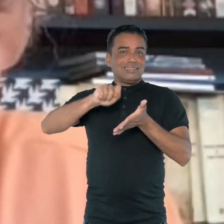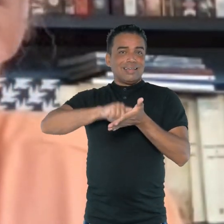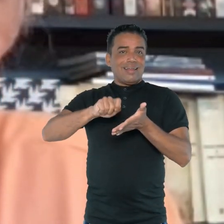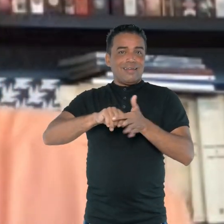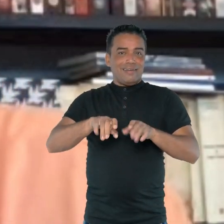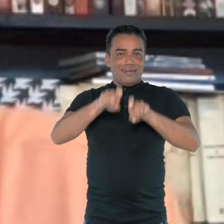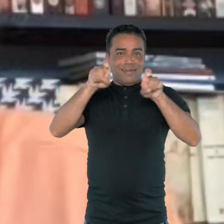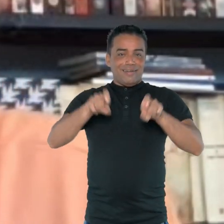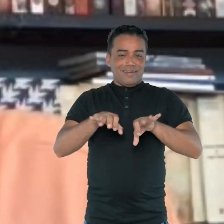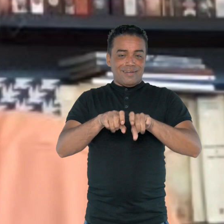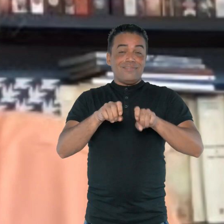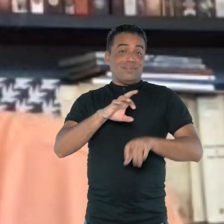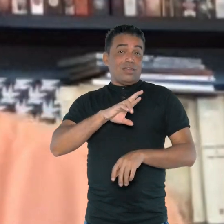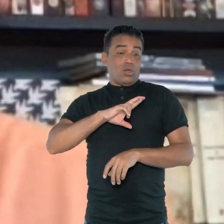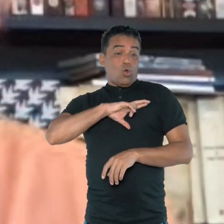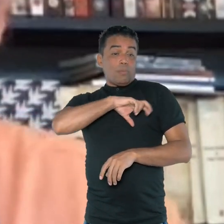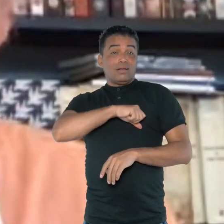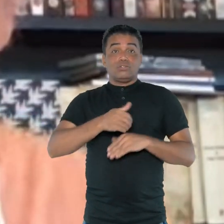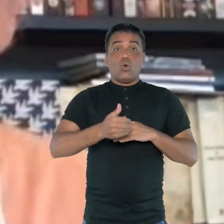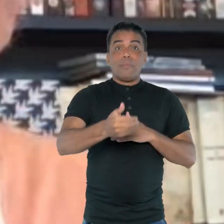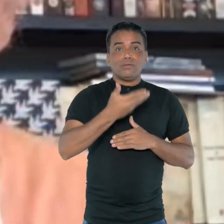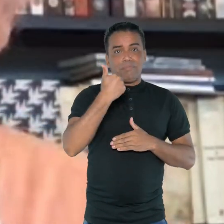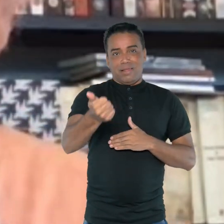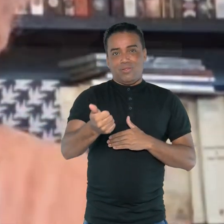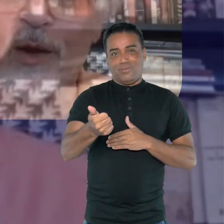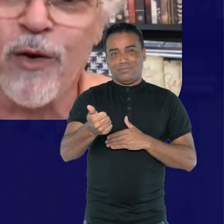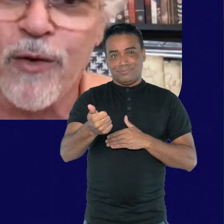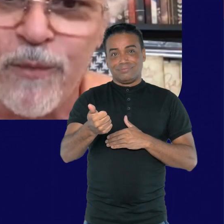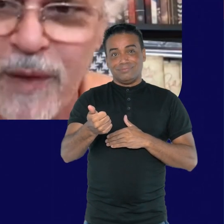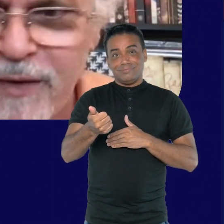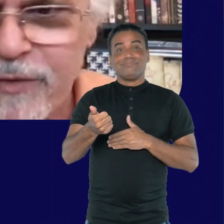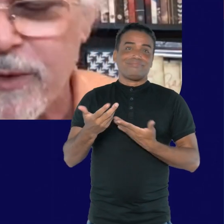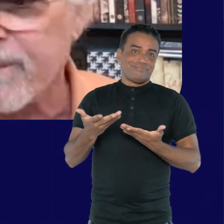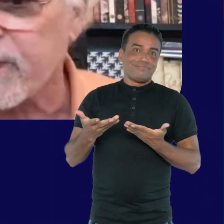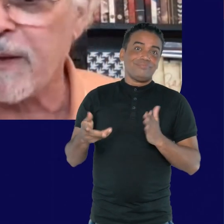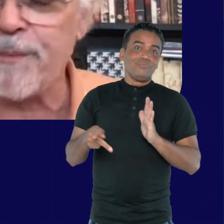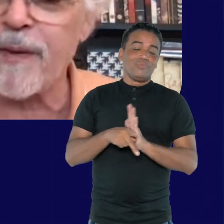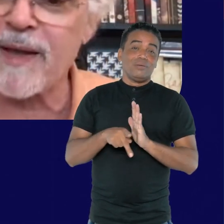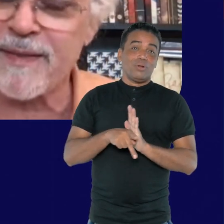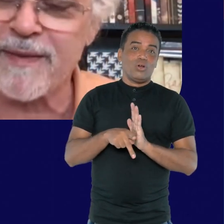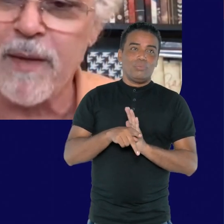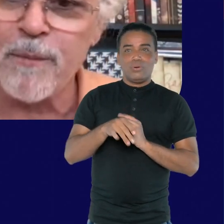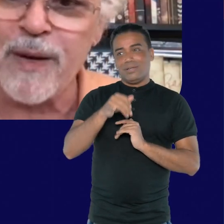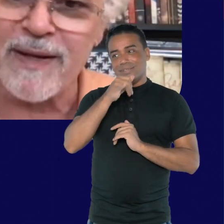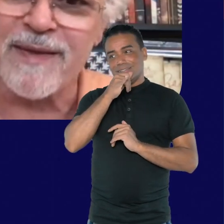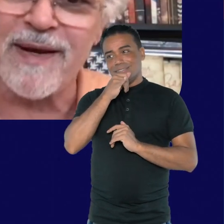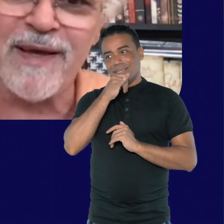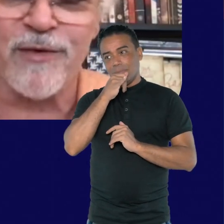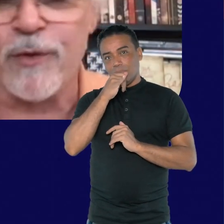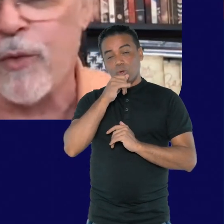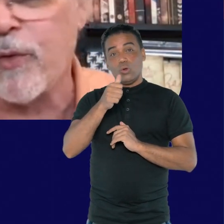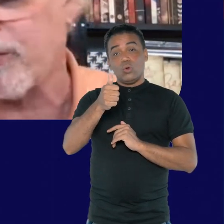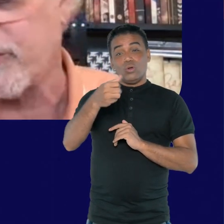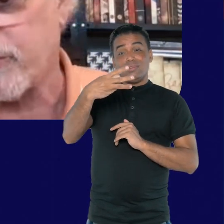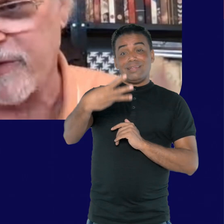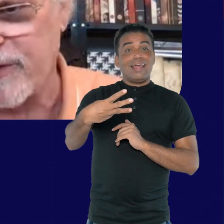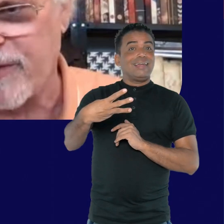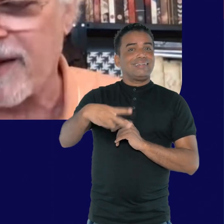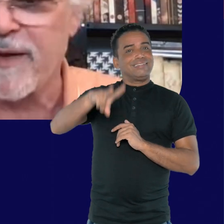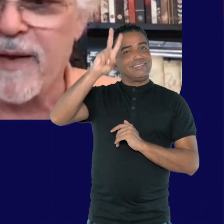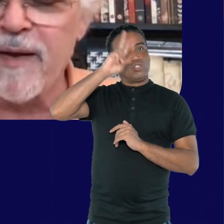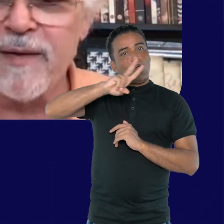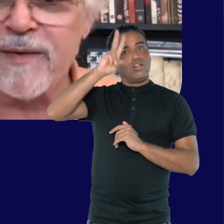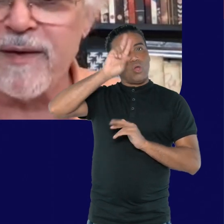melhor começo para um romance. O contista tem que encontrar o melhor começo para 13 contos, ou